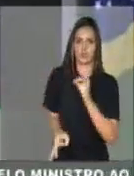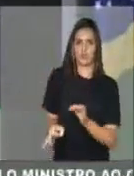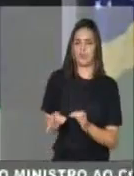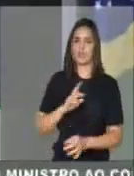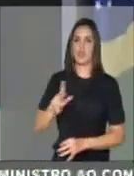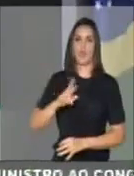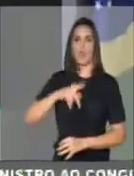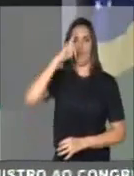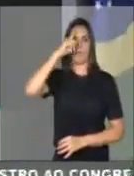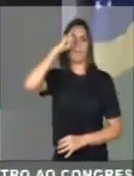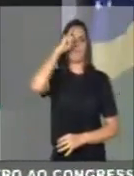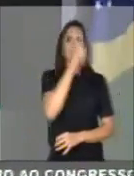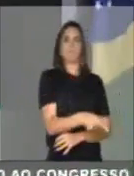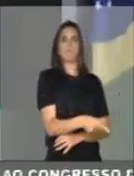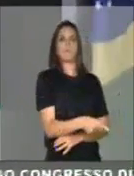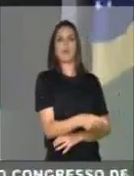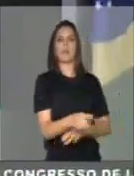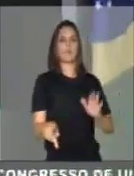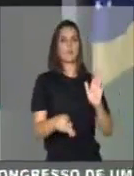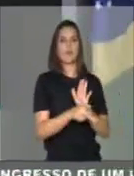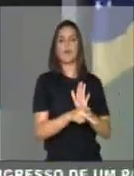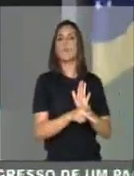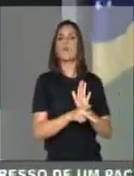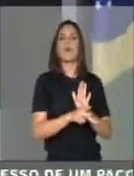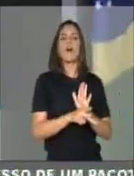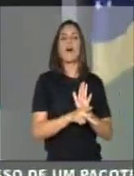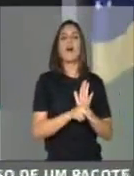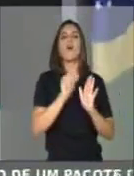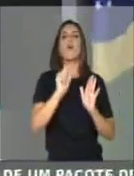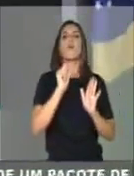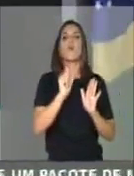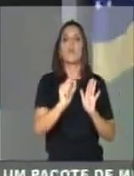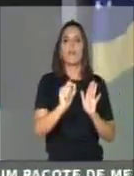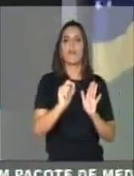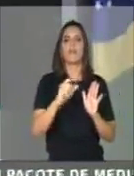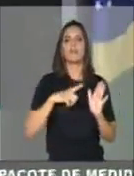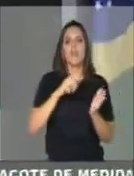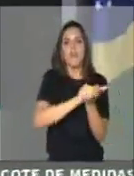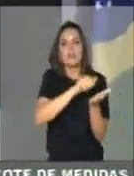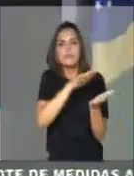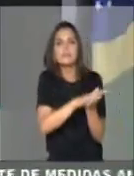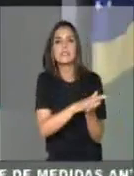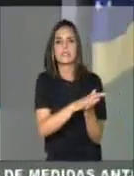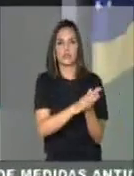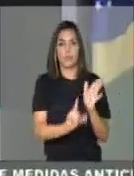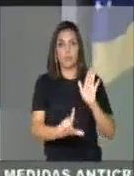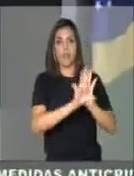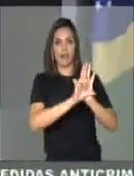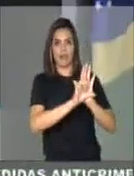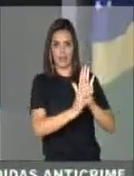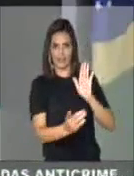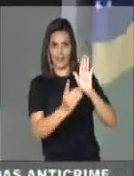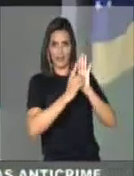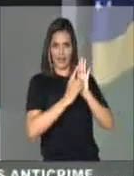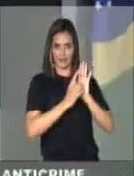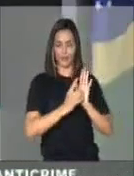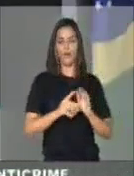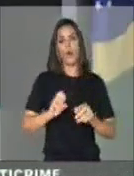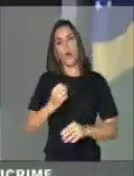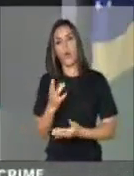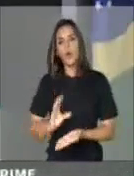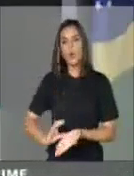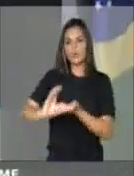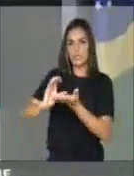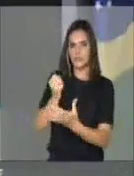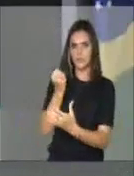não se tratar de determinações amparadas pela executoriedade imediata de que gozam as sanções impostas pelo